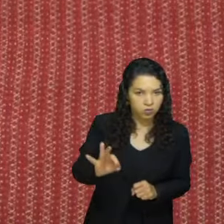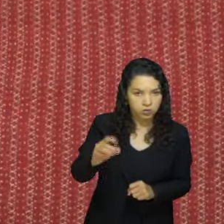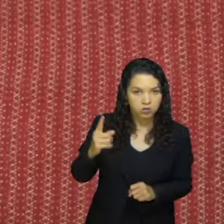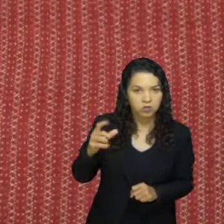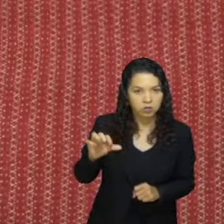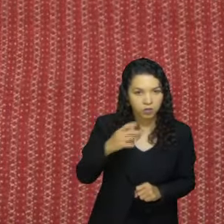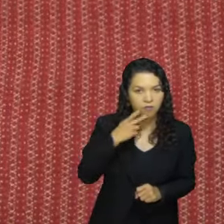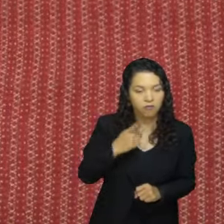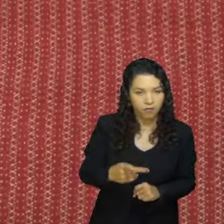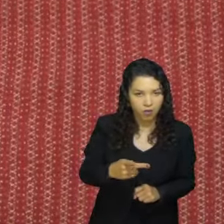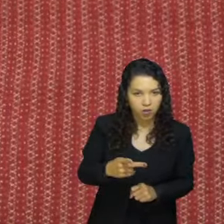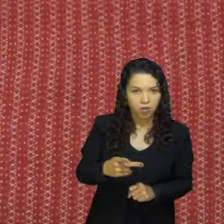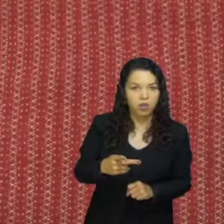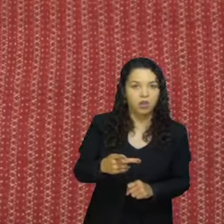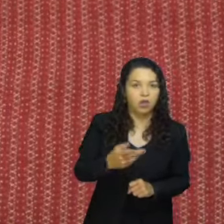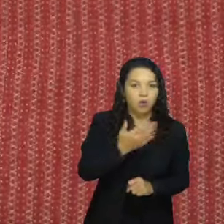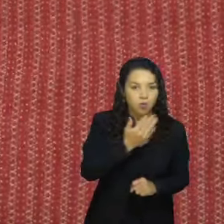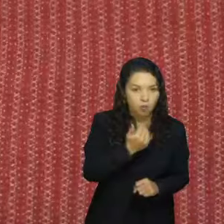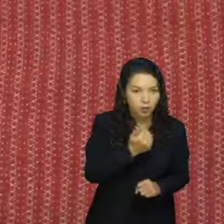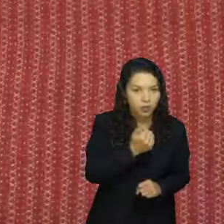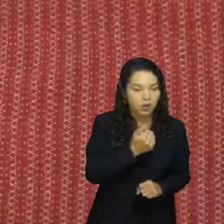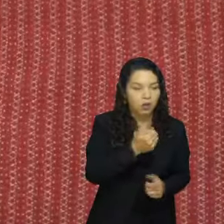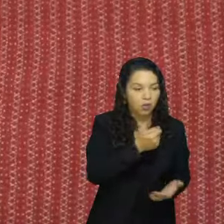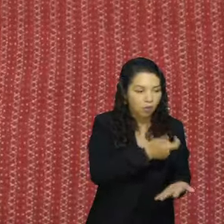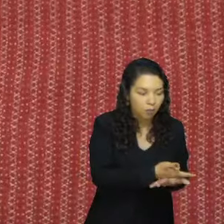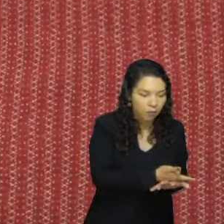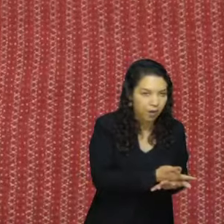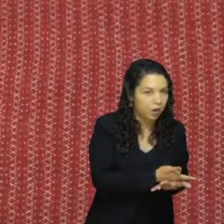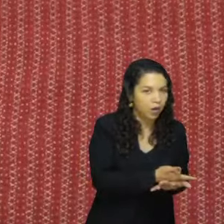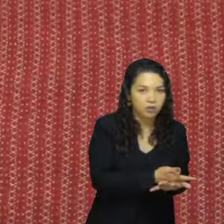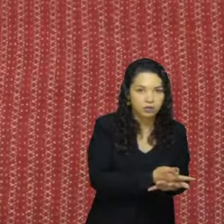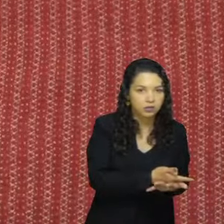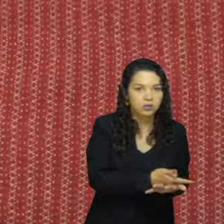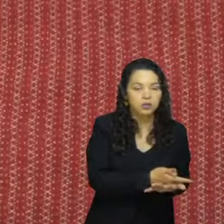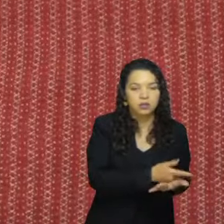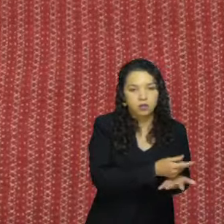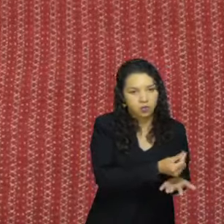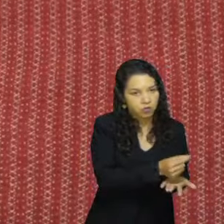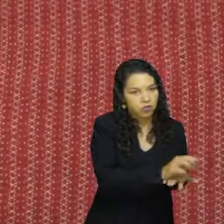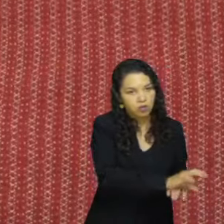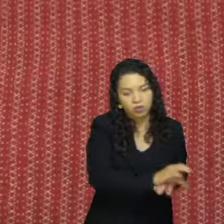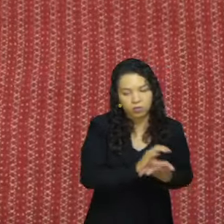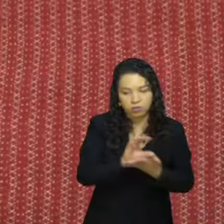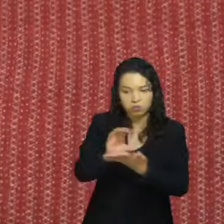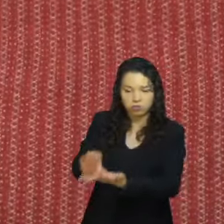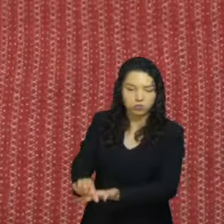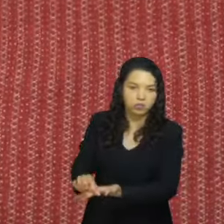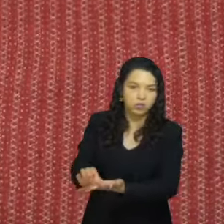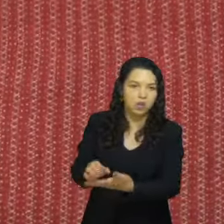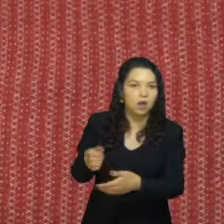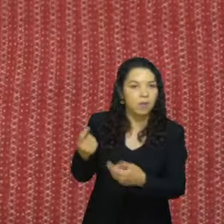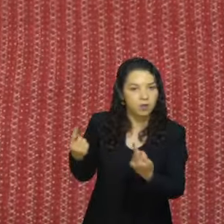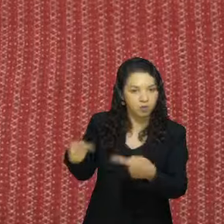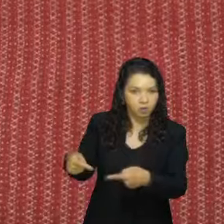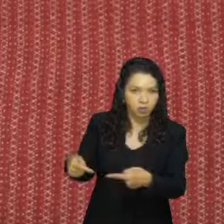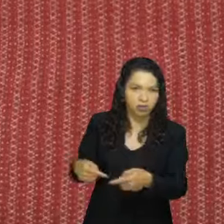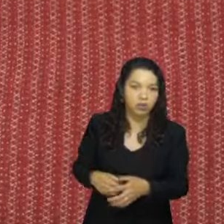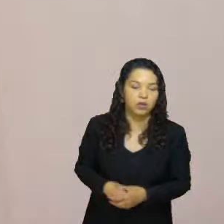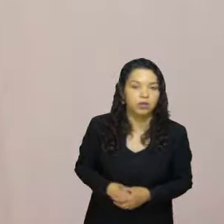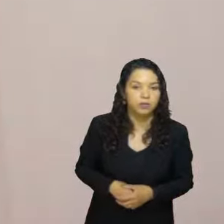confessam que tiram comida do prato, que deixam de comprar comida para jogar. Isso é alarmante, preocupante, conte comigo nessa